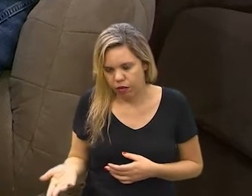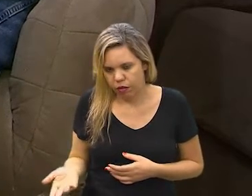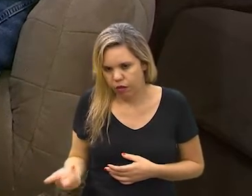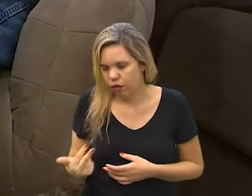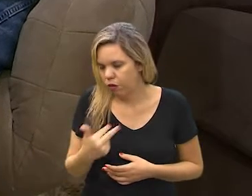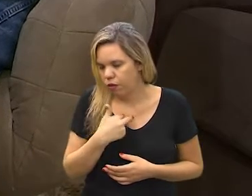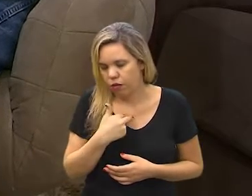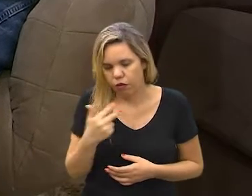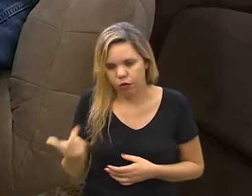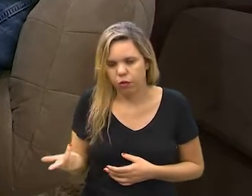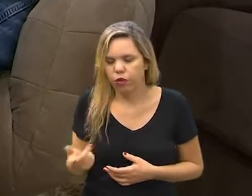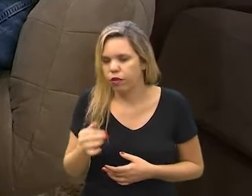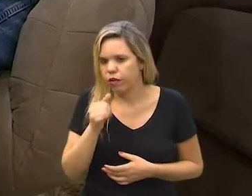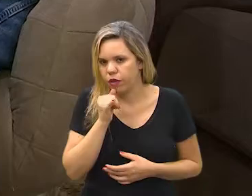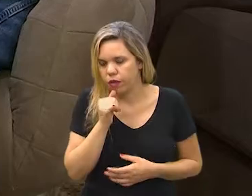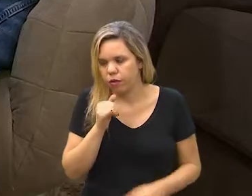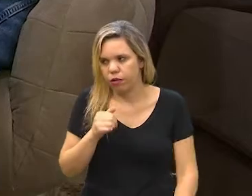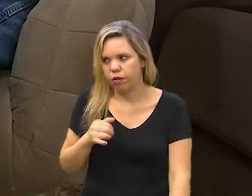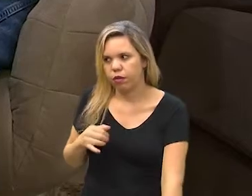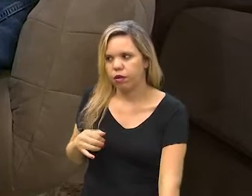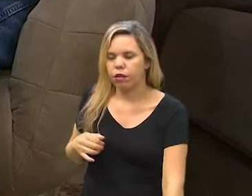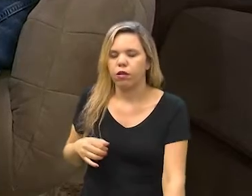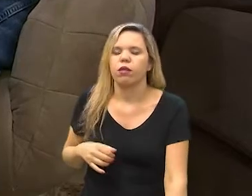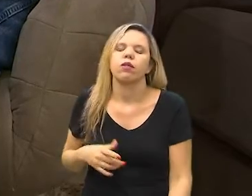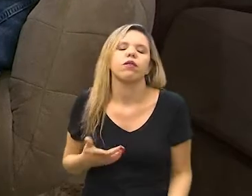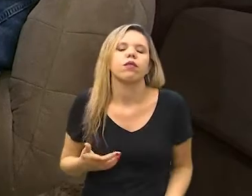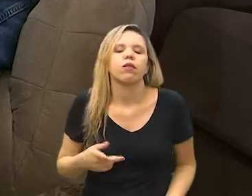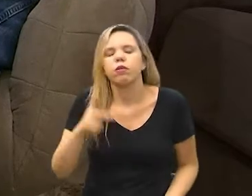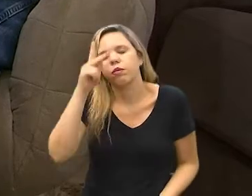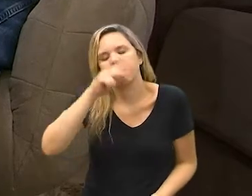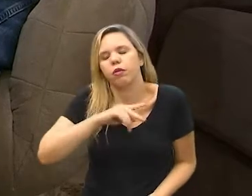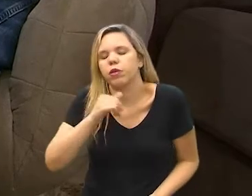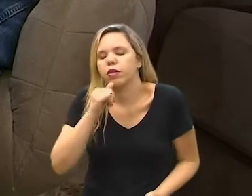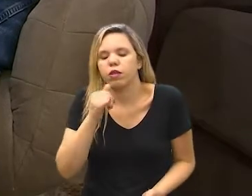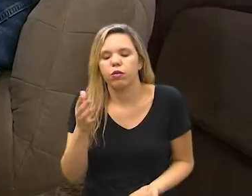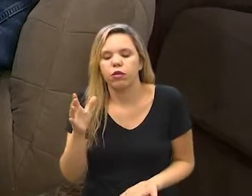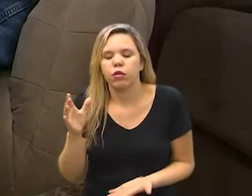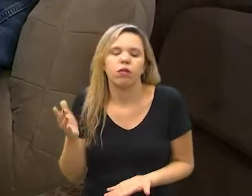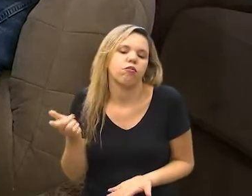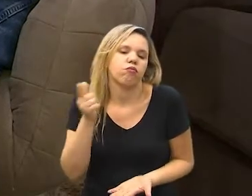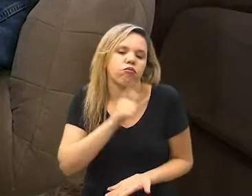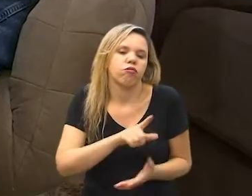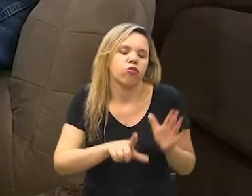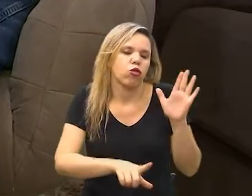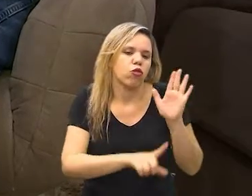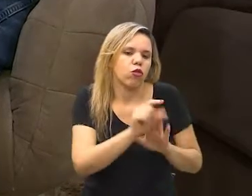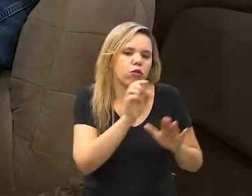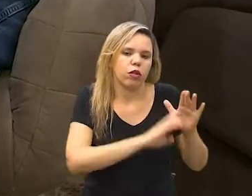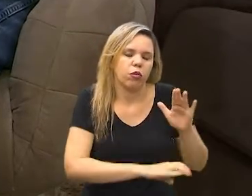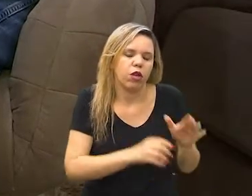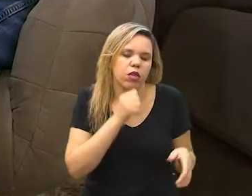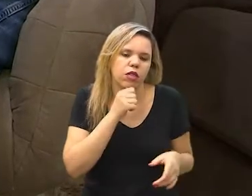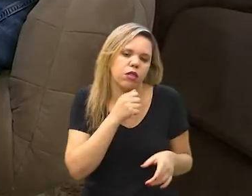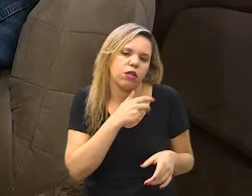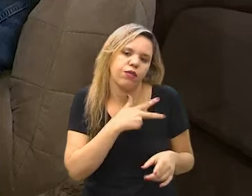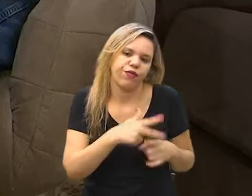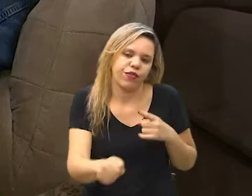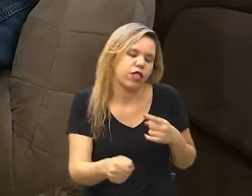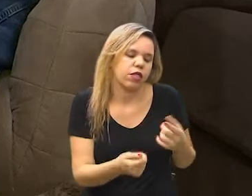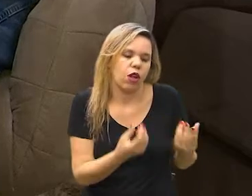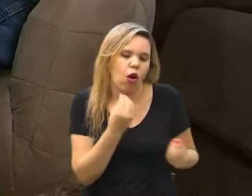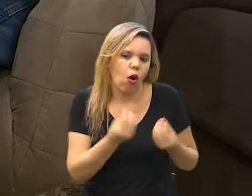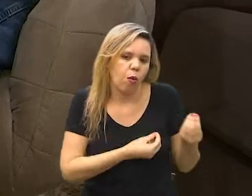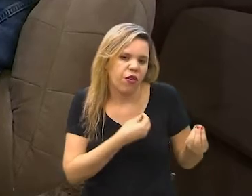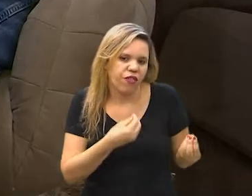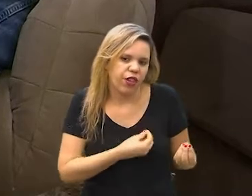não pode tomar recursos no mercado a ponto de extrapolar a sua forma